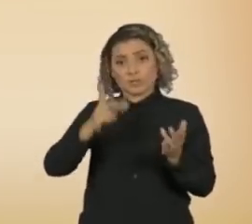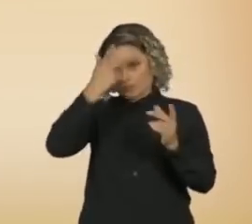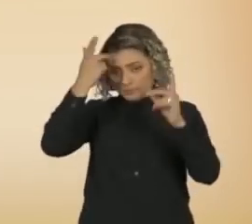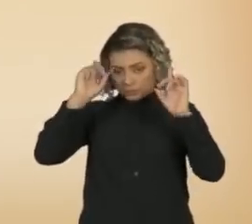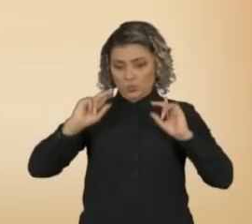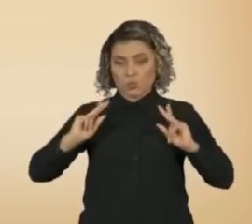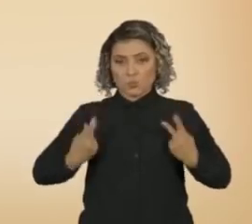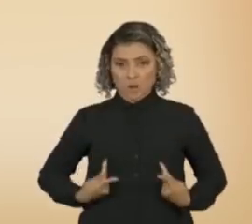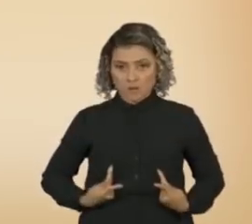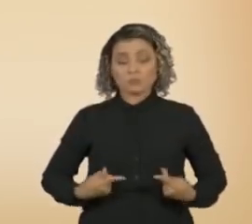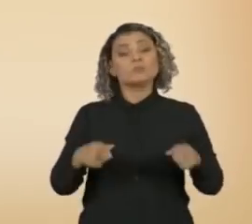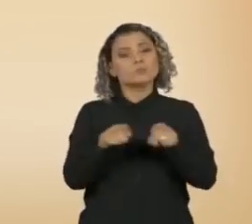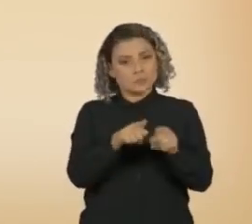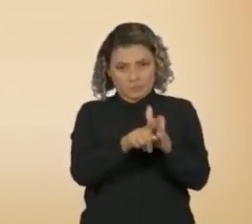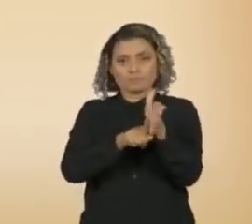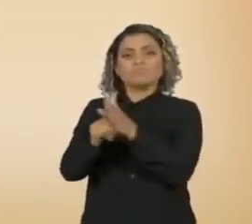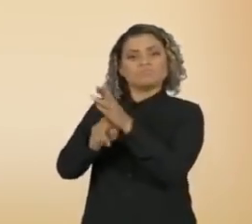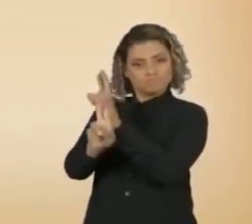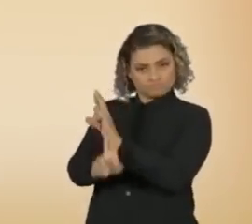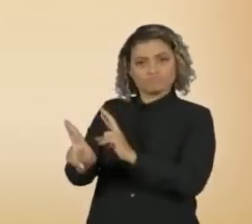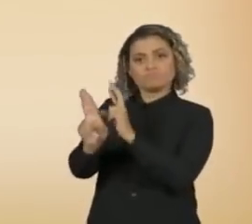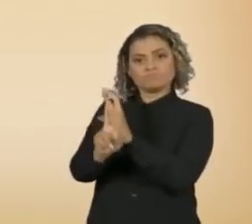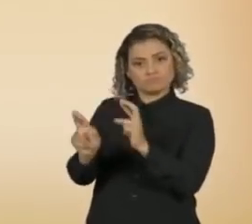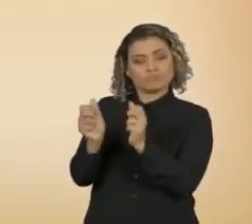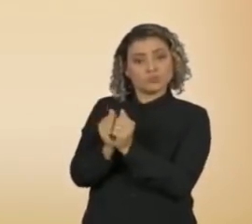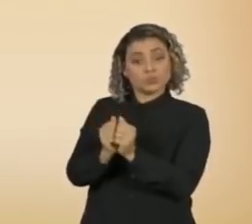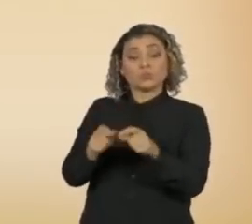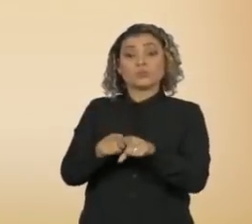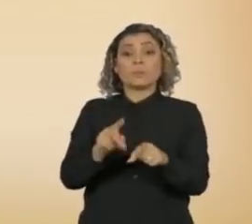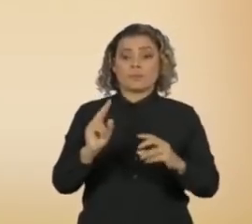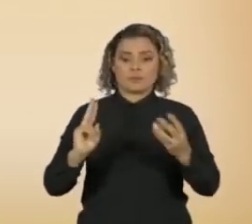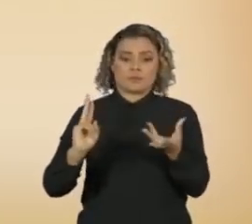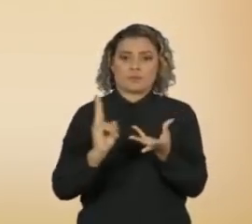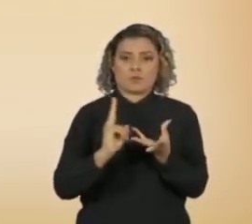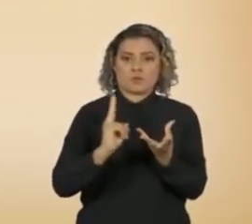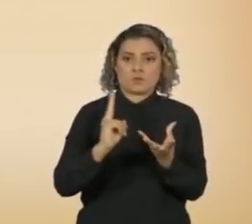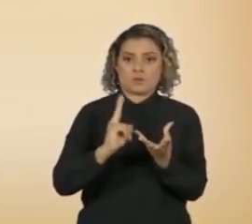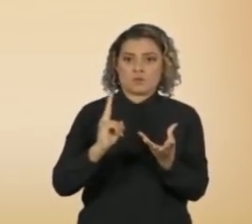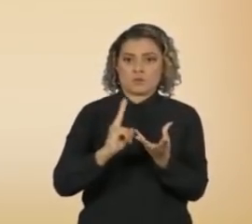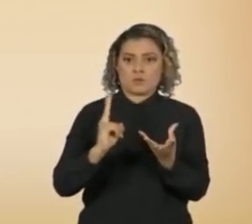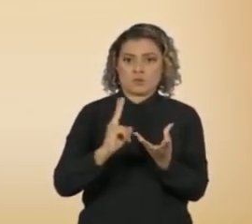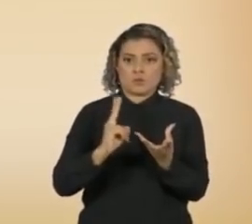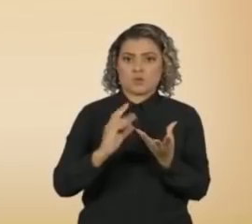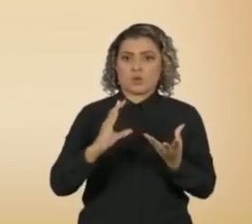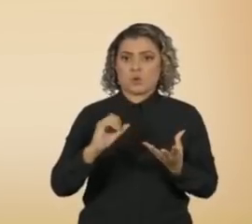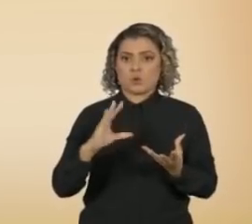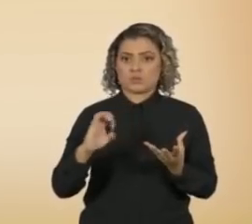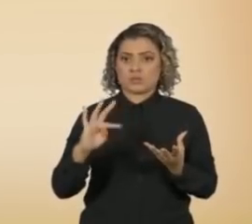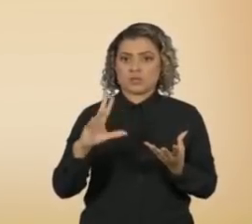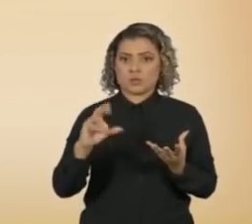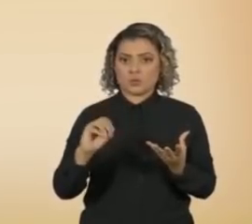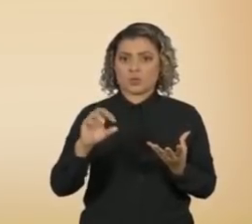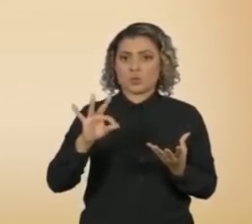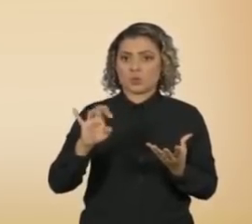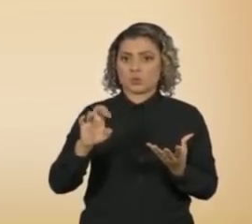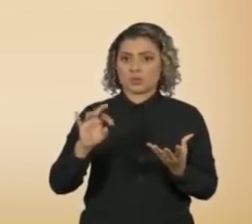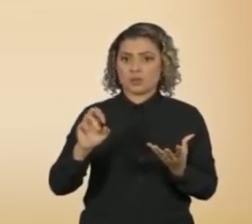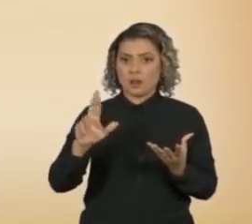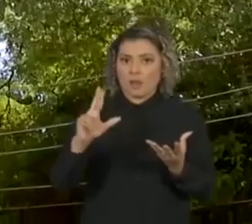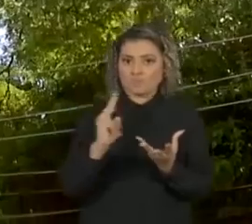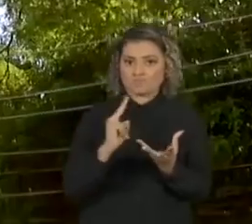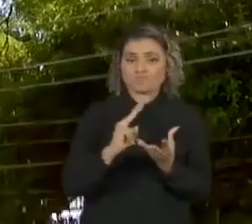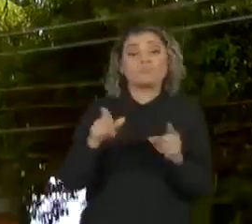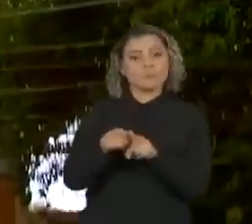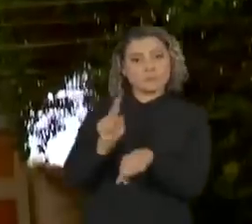Humana acompanha as investigações. O Conselho Tutelar pretende encaminhar denúncia ao Ministério Público e à Defensoria Pública do